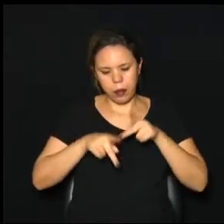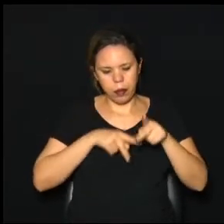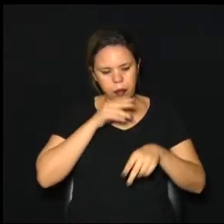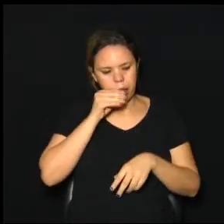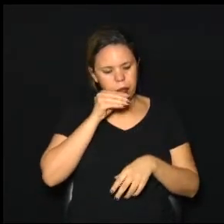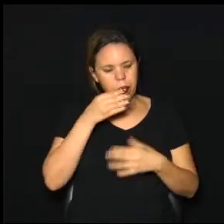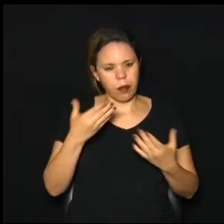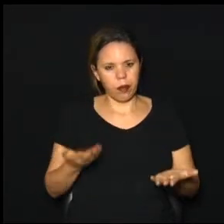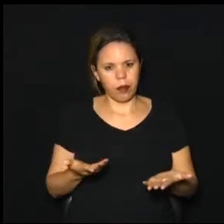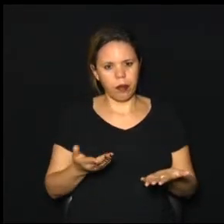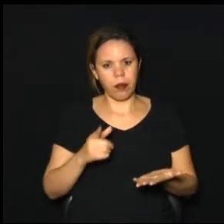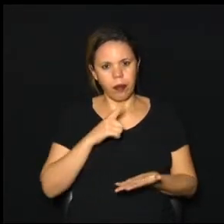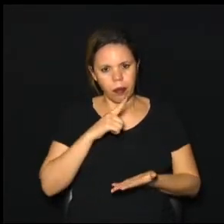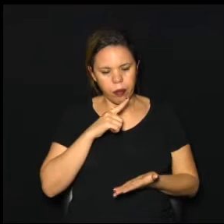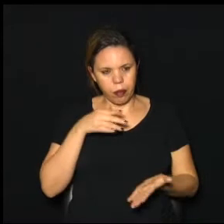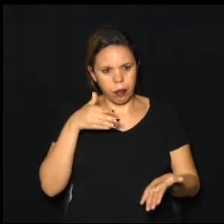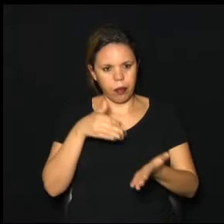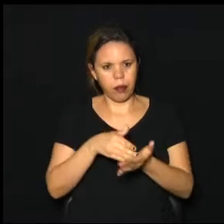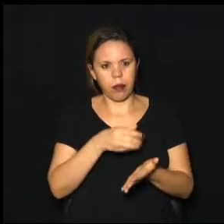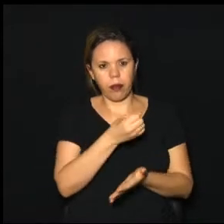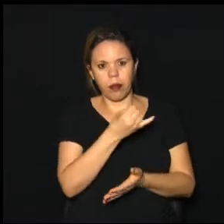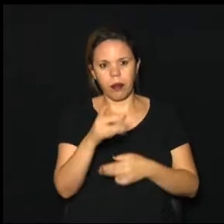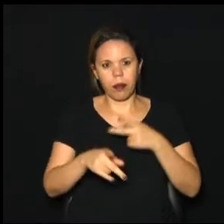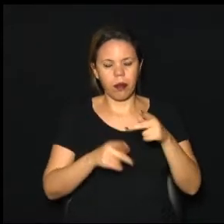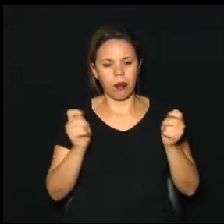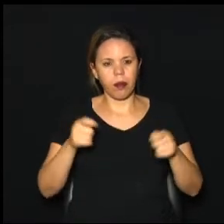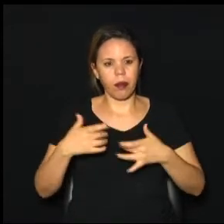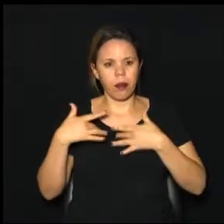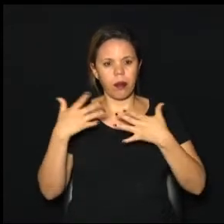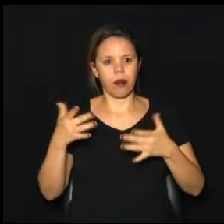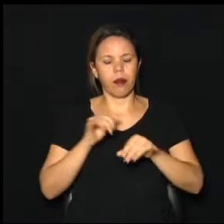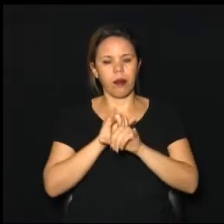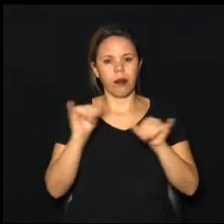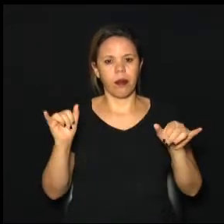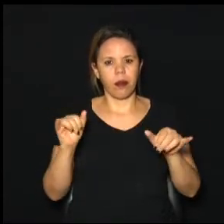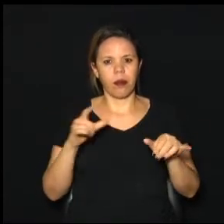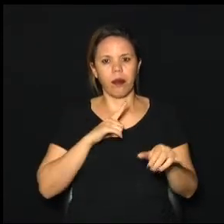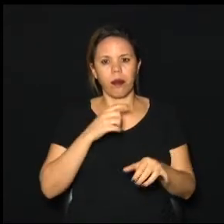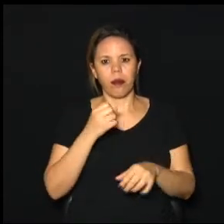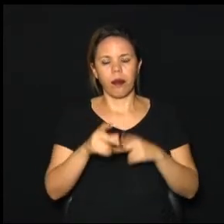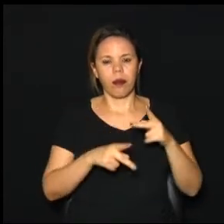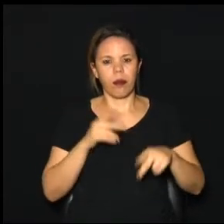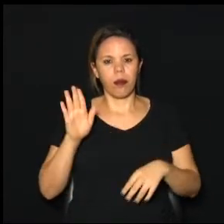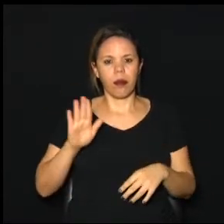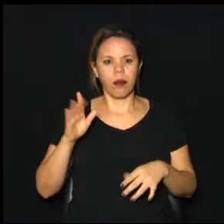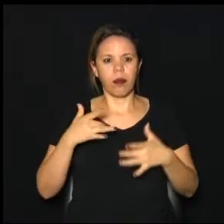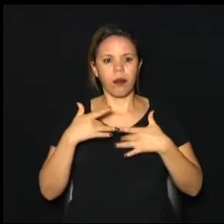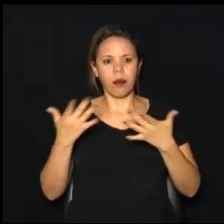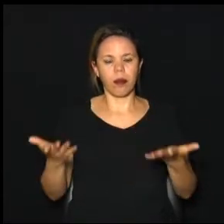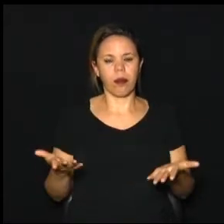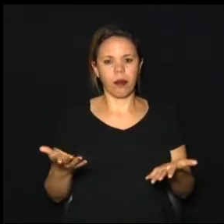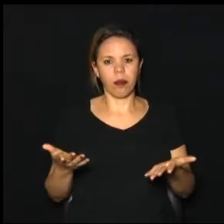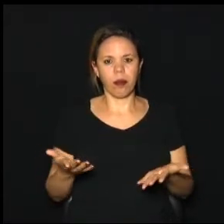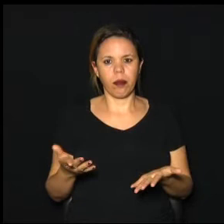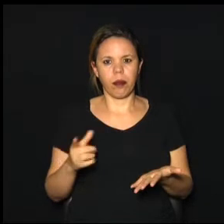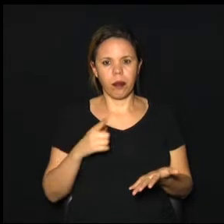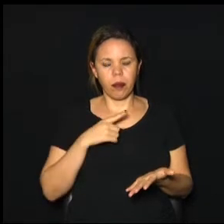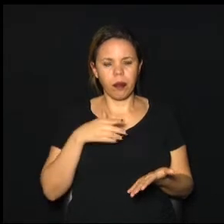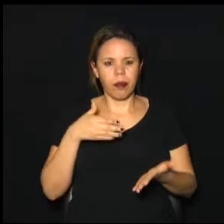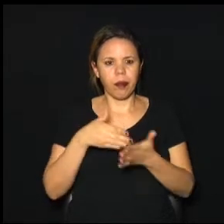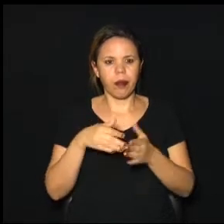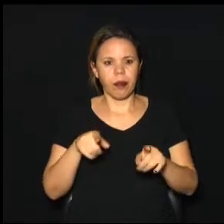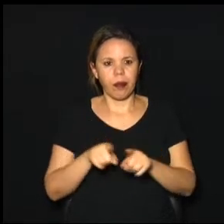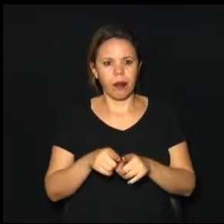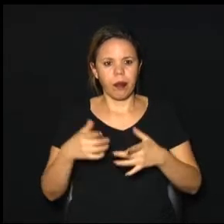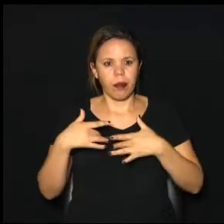etc. Tem limite de quanto as pessoas podem doar para a campanha, tem limite de quanto o candidato pode doar para a campanha, tem vedação